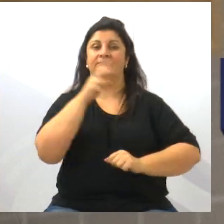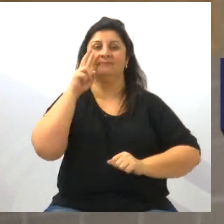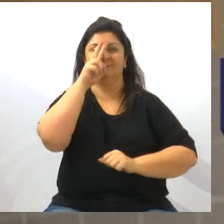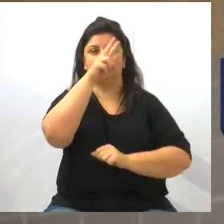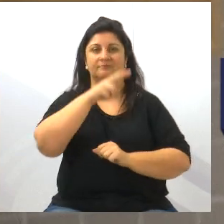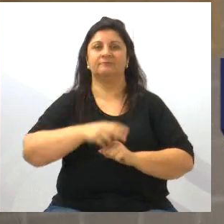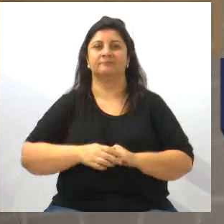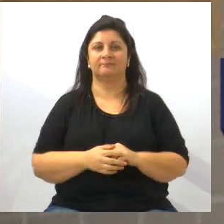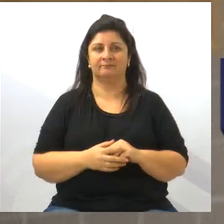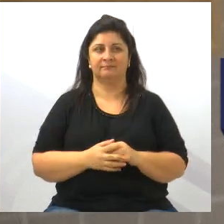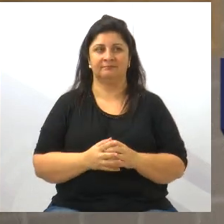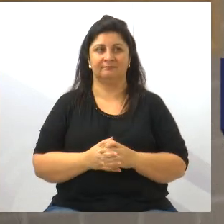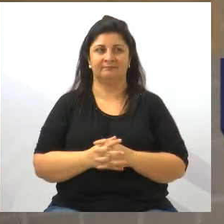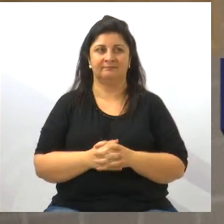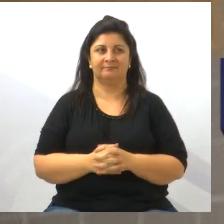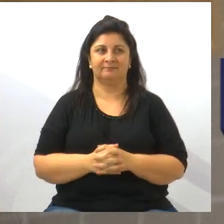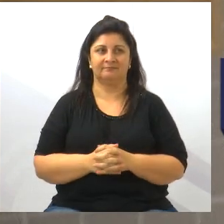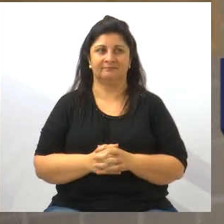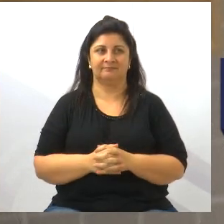e